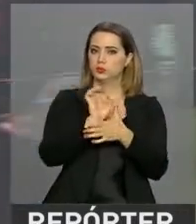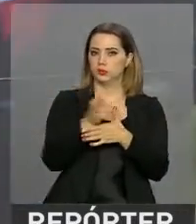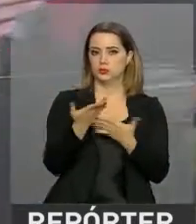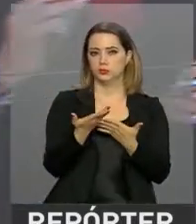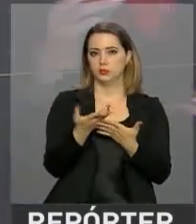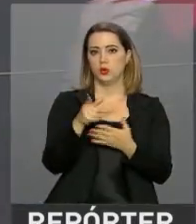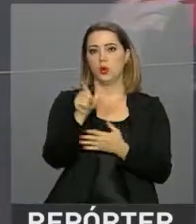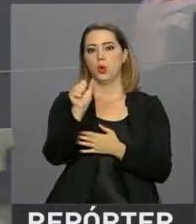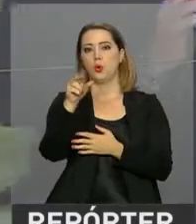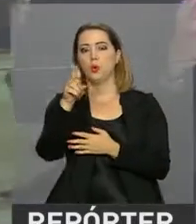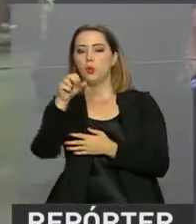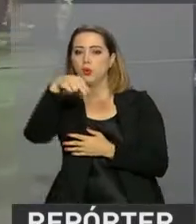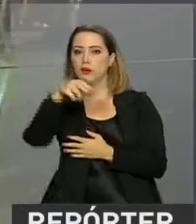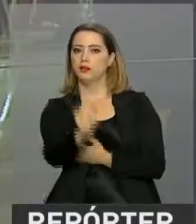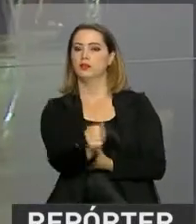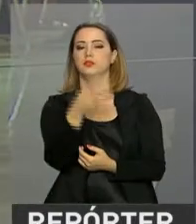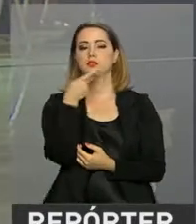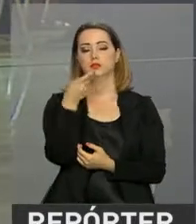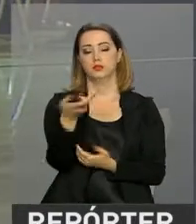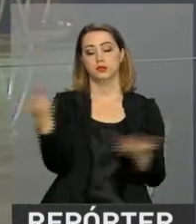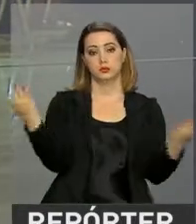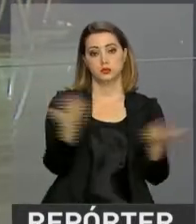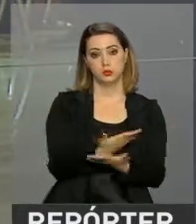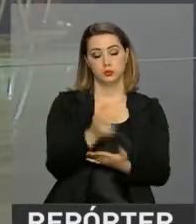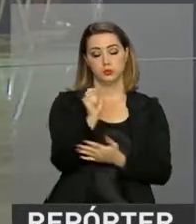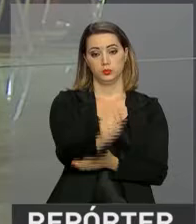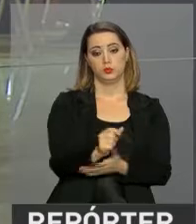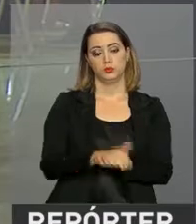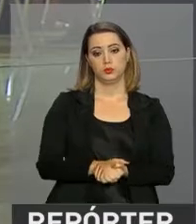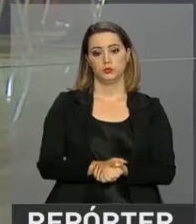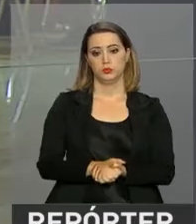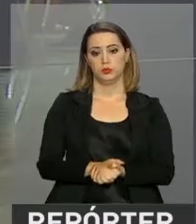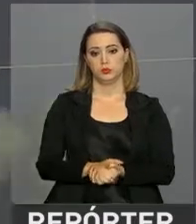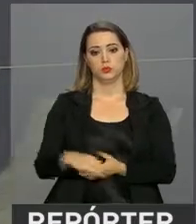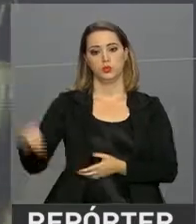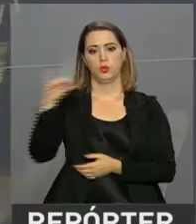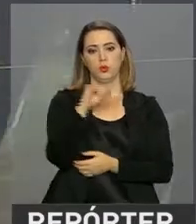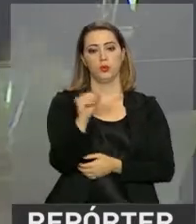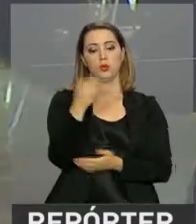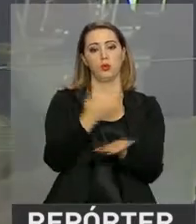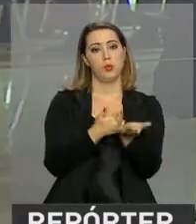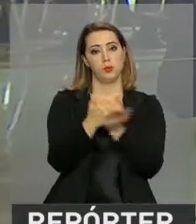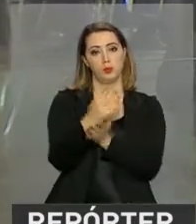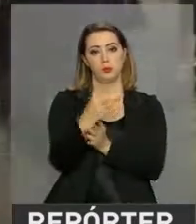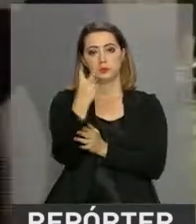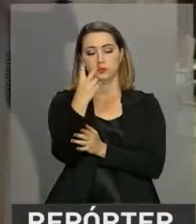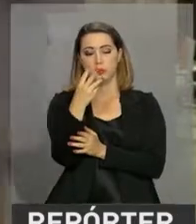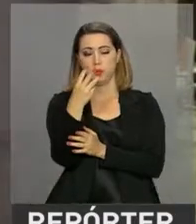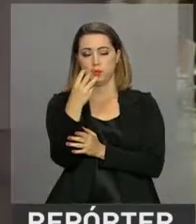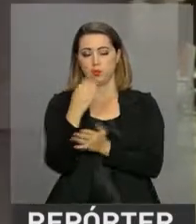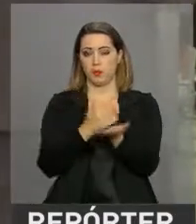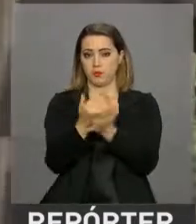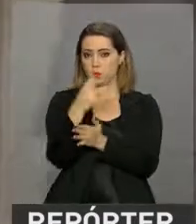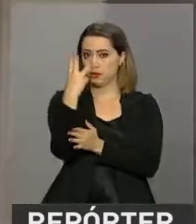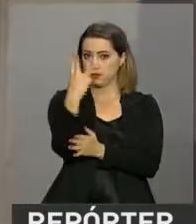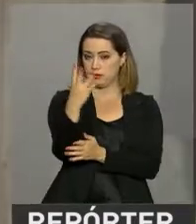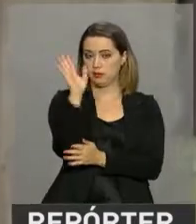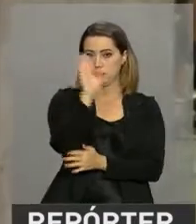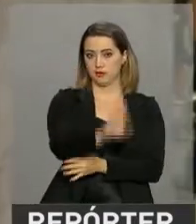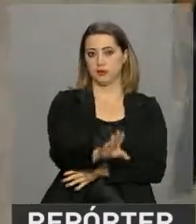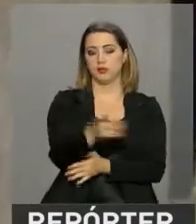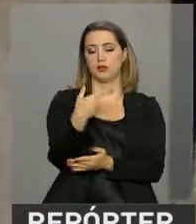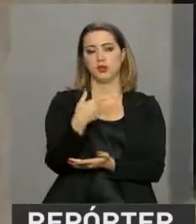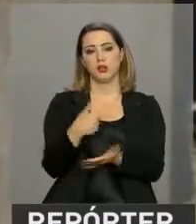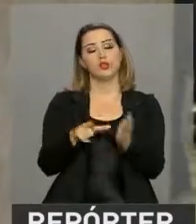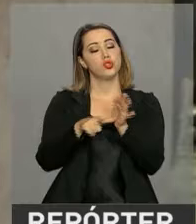no Palácio do Planalto e traz para a gente as informações. Olá, Luana. Olá, José Luiz. A reunião começou por volta das 15h. A princípio, o encontro